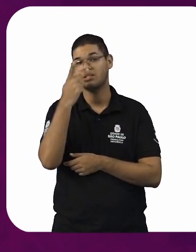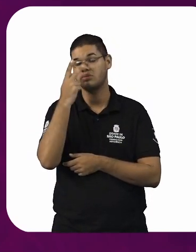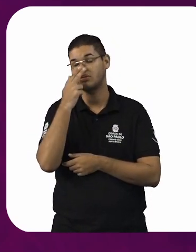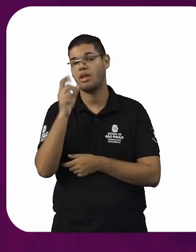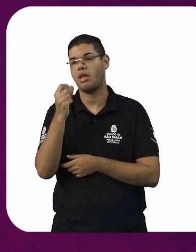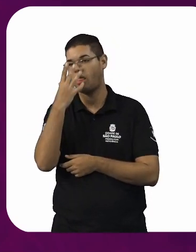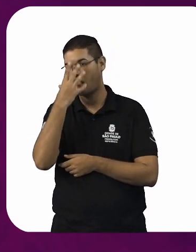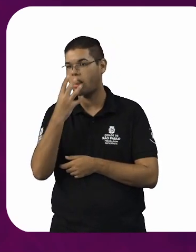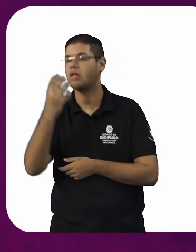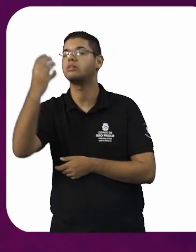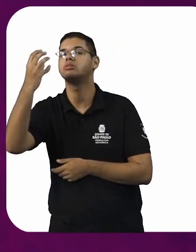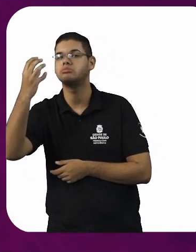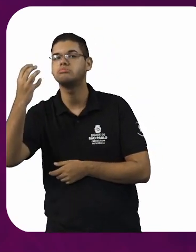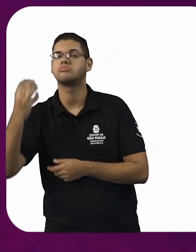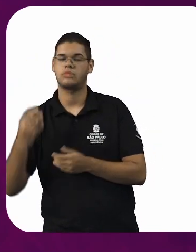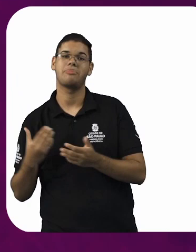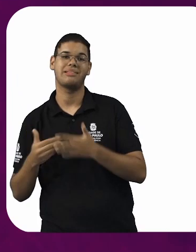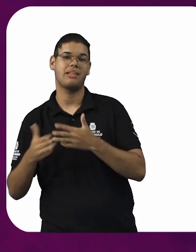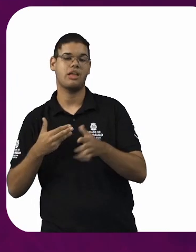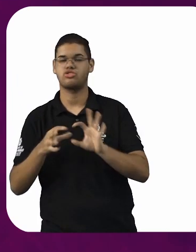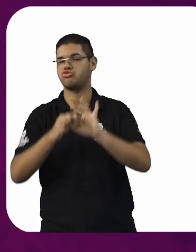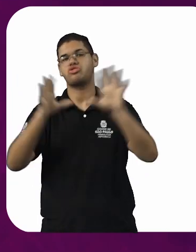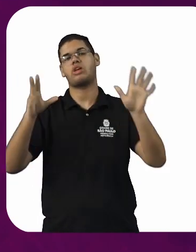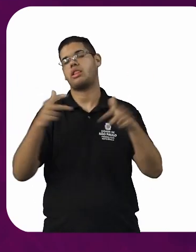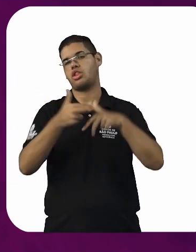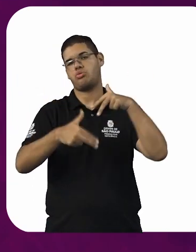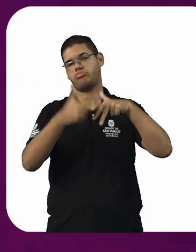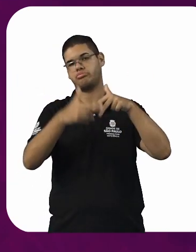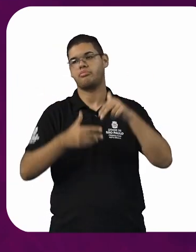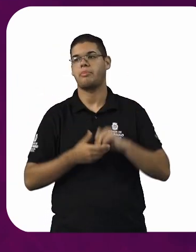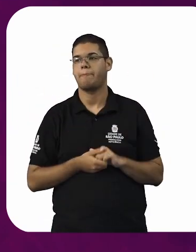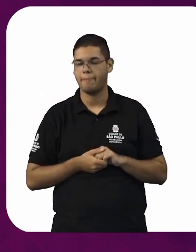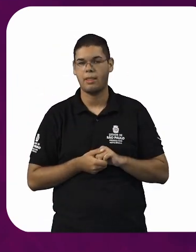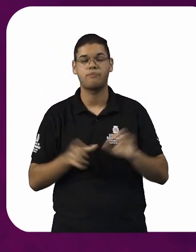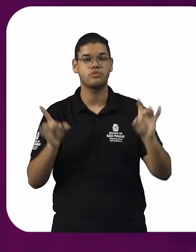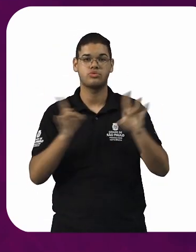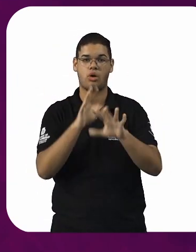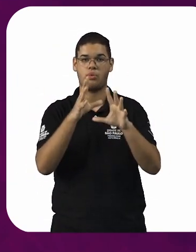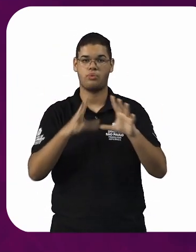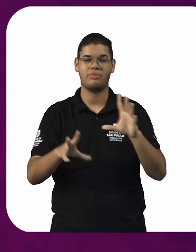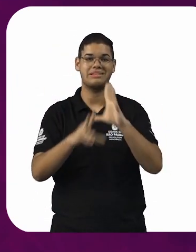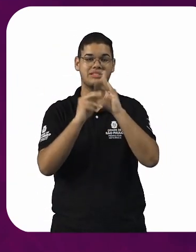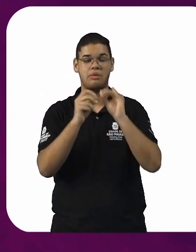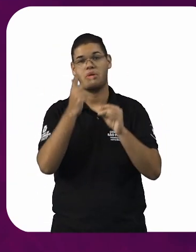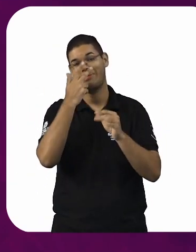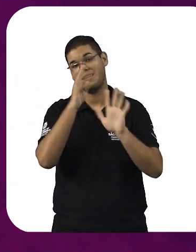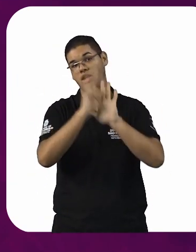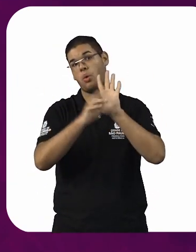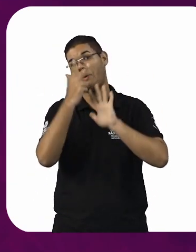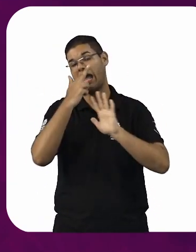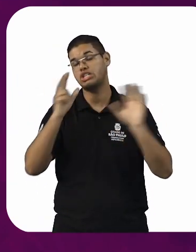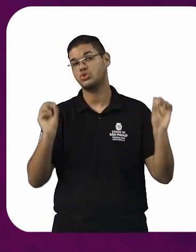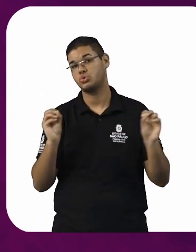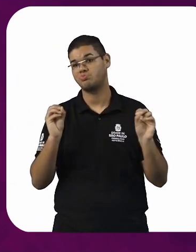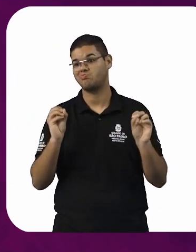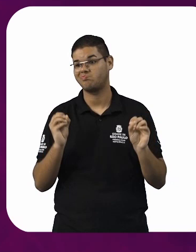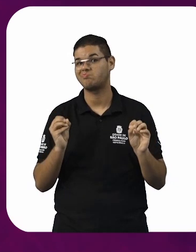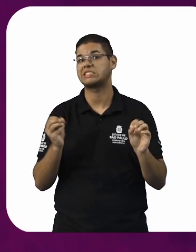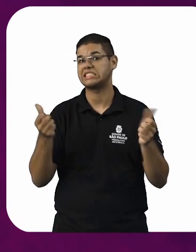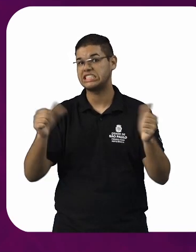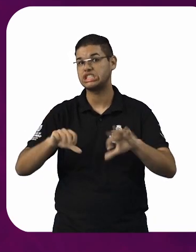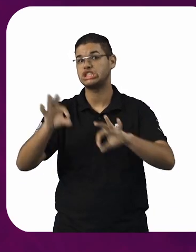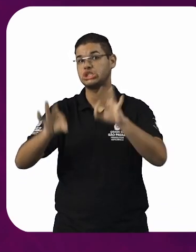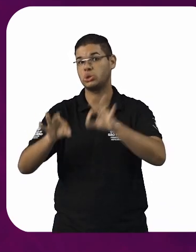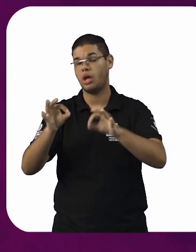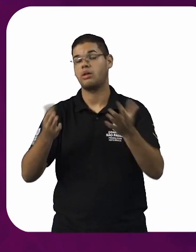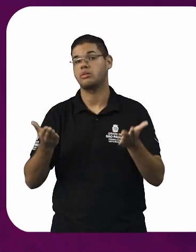gênero. Eu sempre dou um exemplo, assim, falando, por exemplo, então, por essa teoria que eu acho injusta com bissexuais, pansexuais se